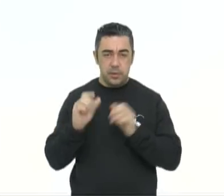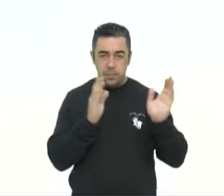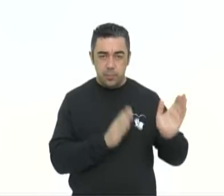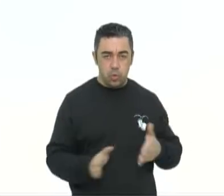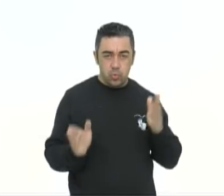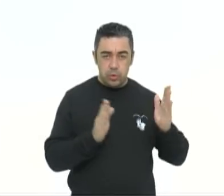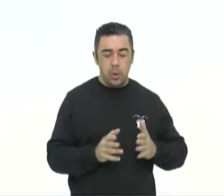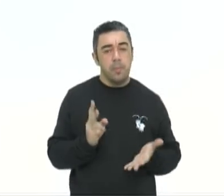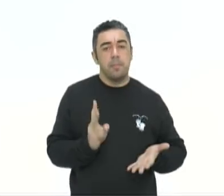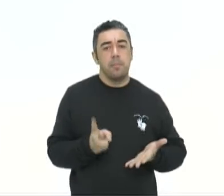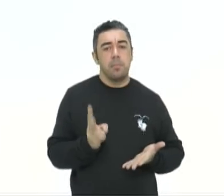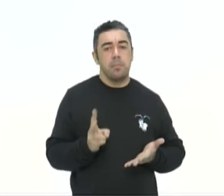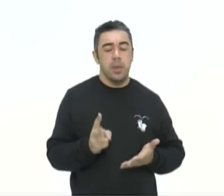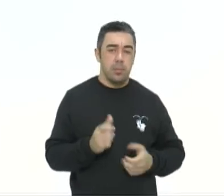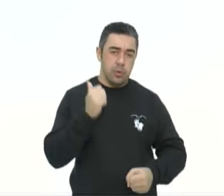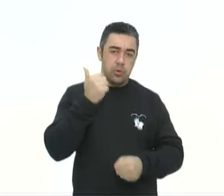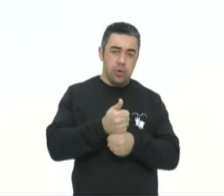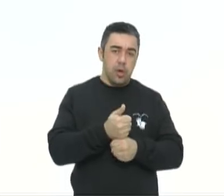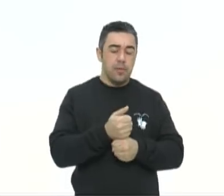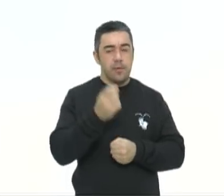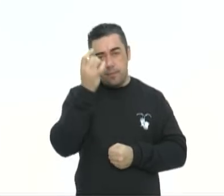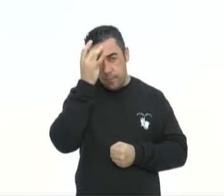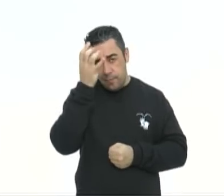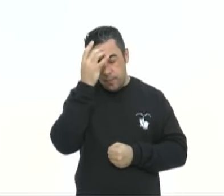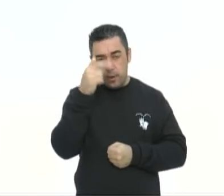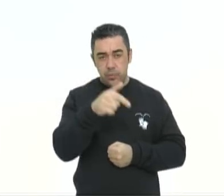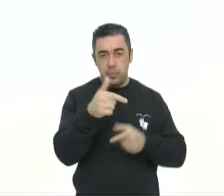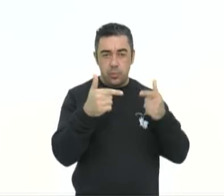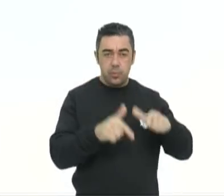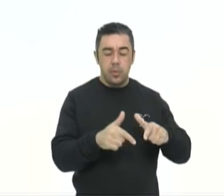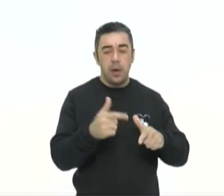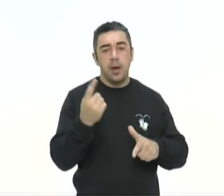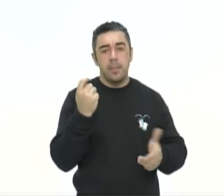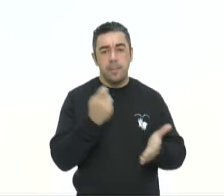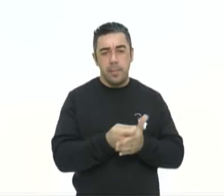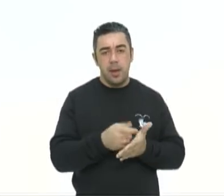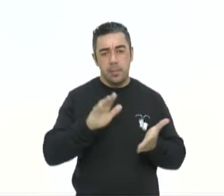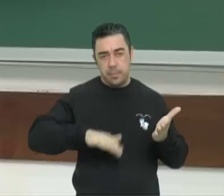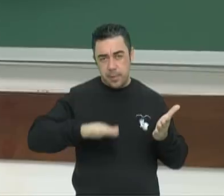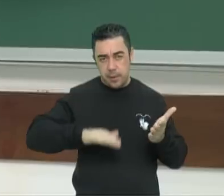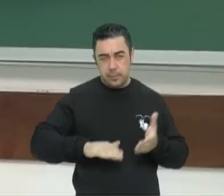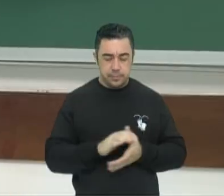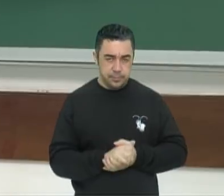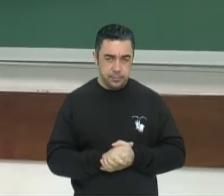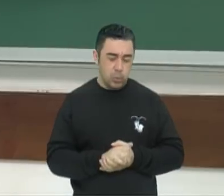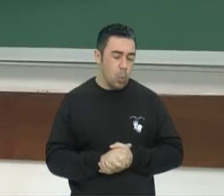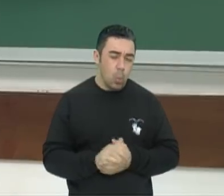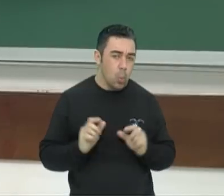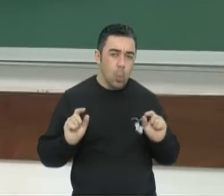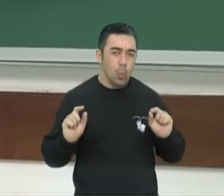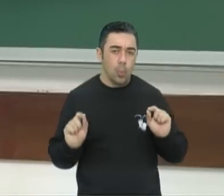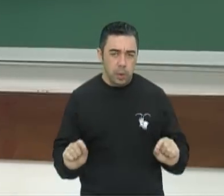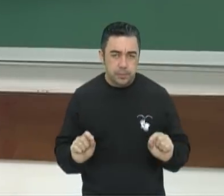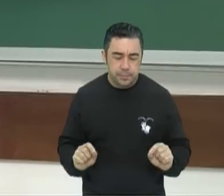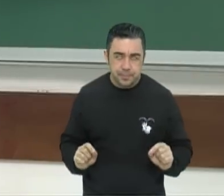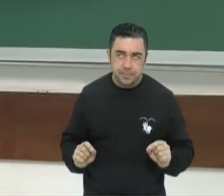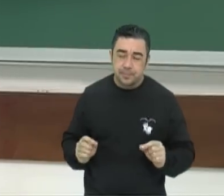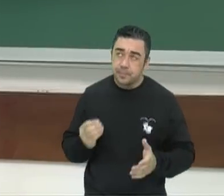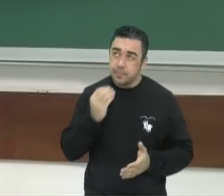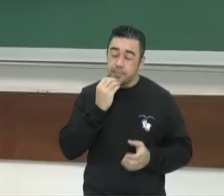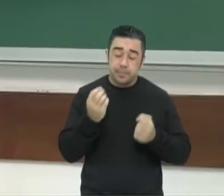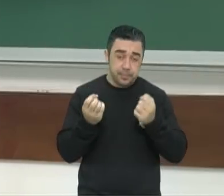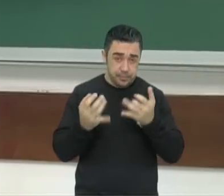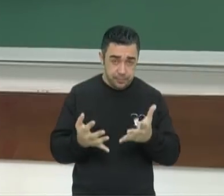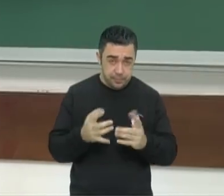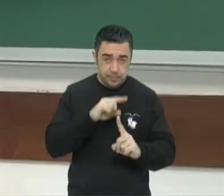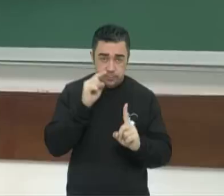mesmo comando e facilitasse no estabelecimento dos preços. O que é isso? Então, eu vou tentar explicar de uma maneira